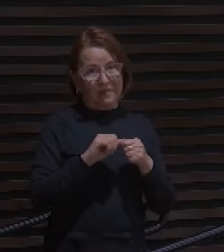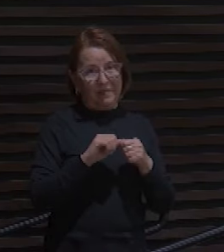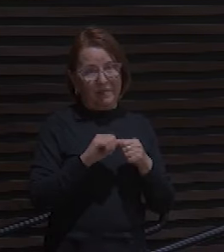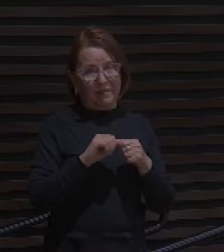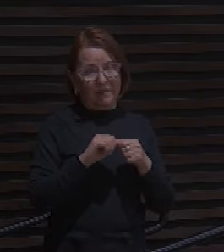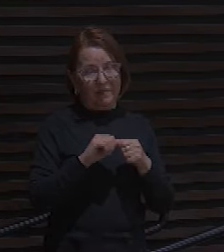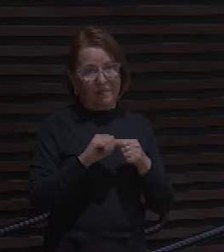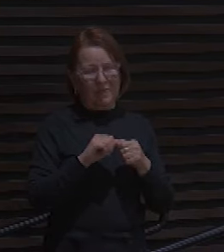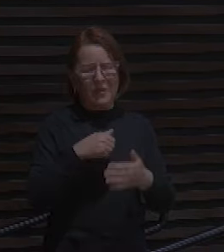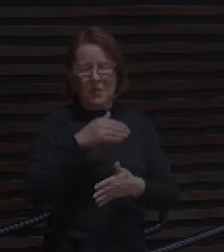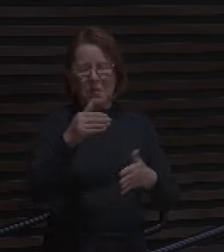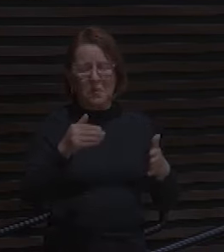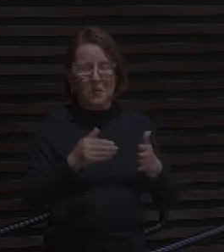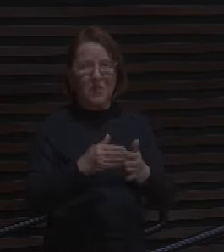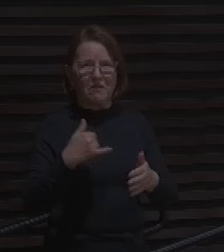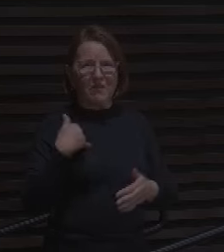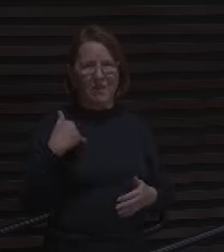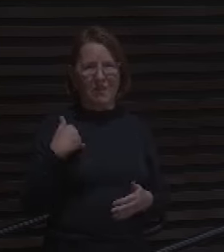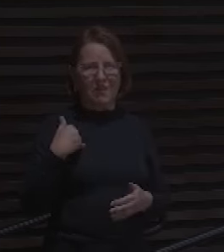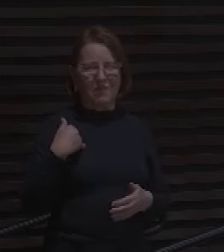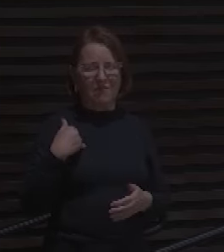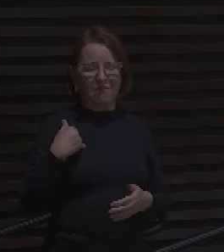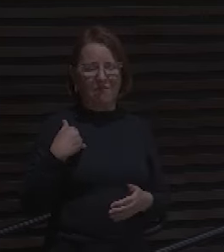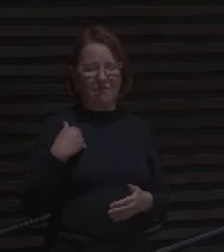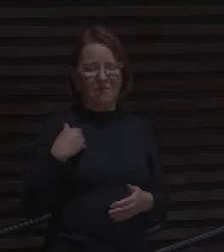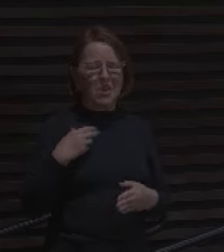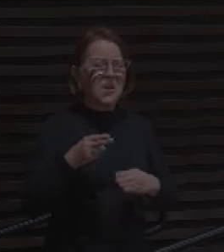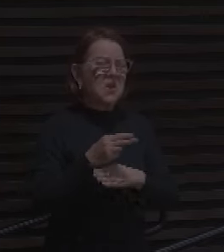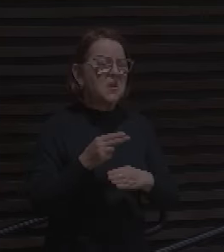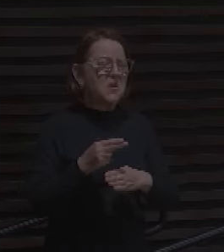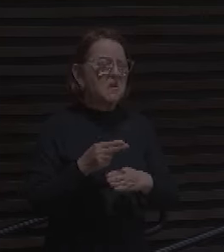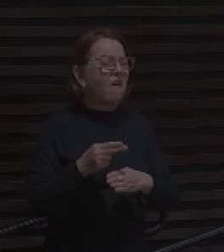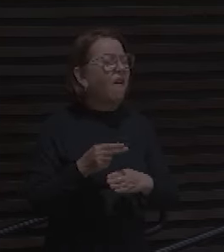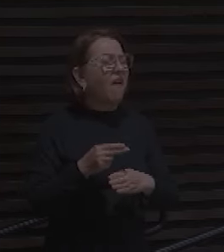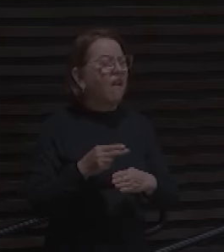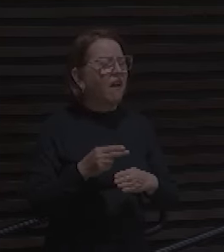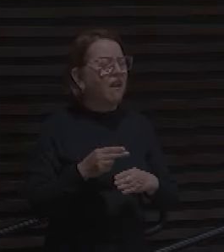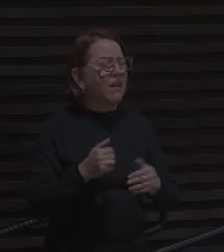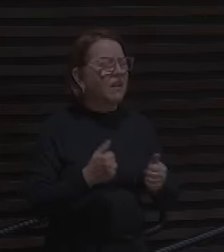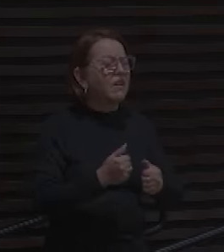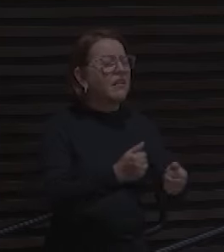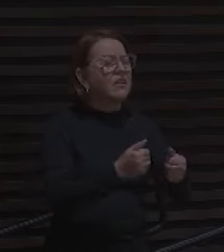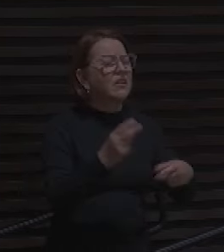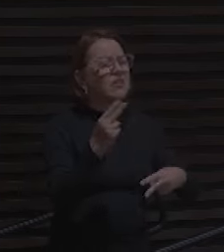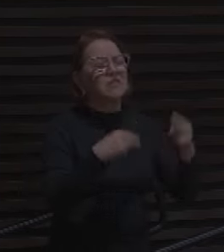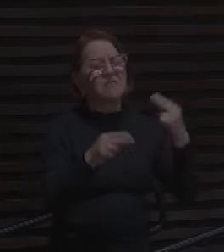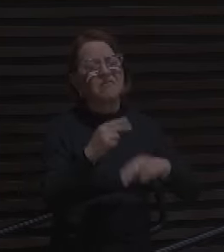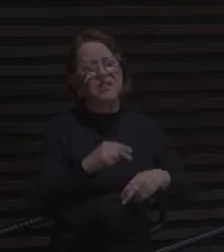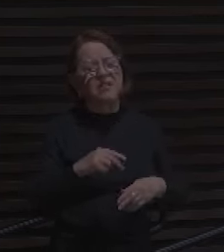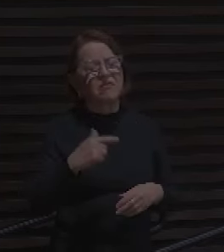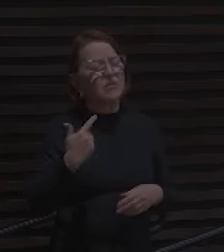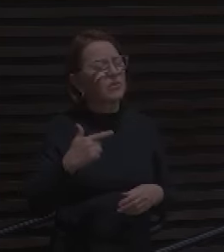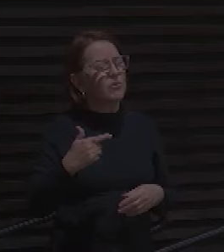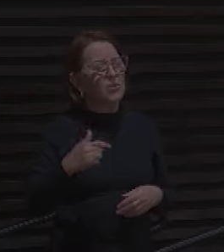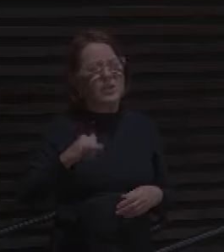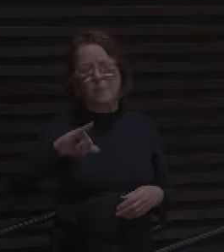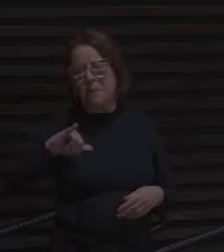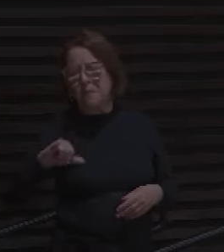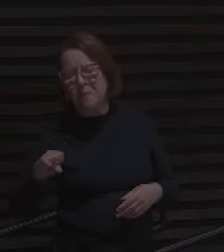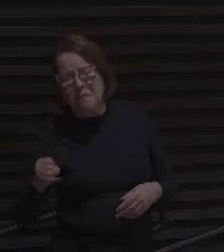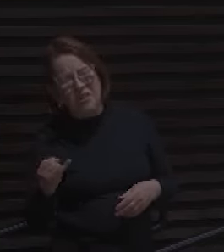eis que tudo era vaidade e correr atrás do vento, nenhum proveito havia debaixo do sol, não me